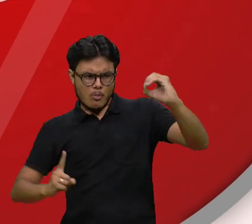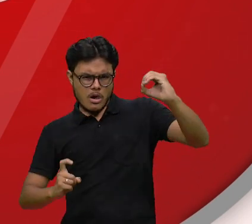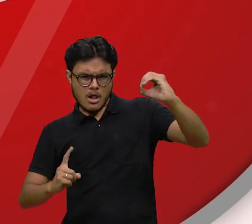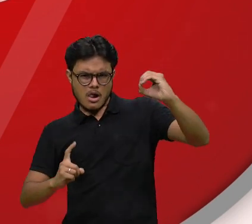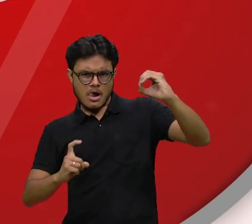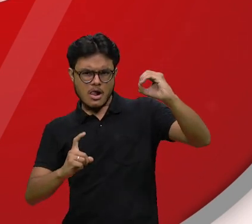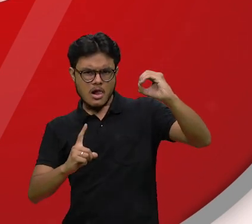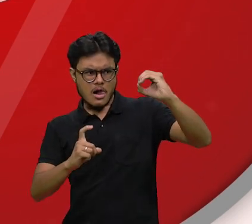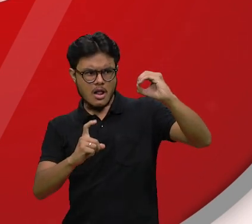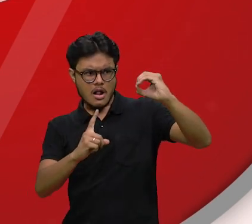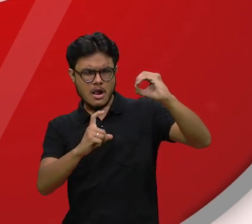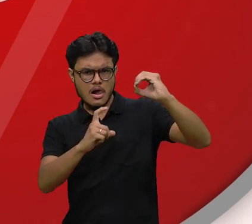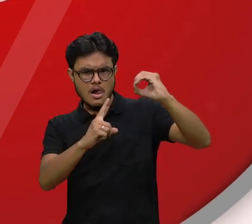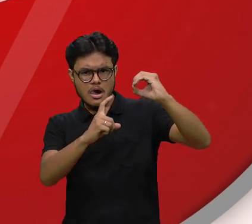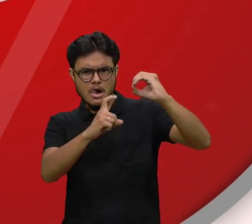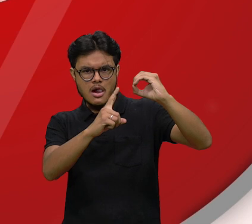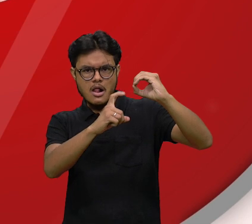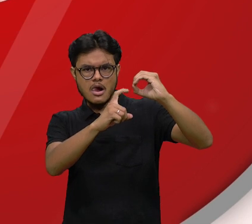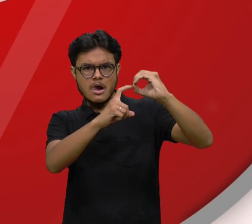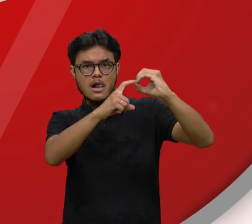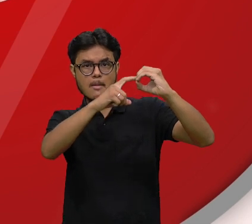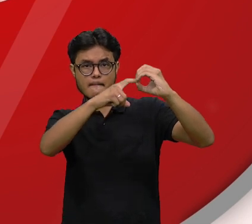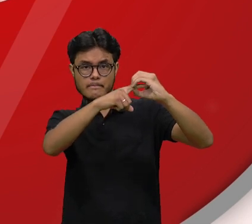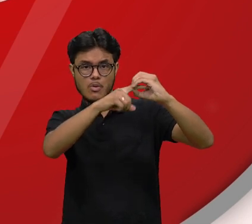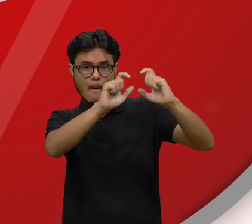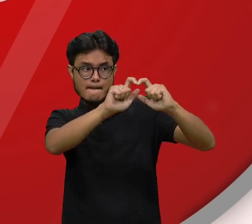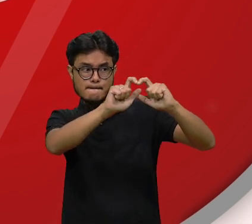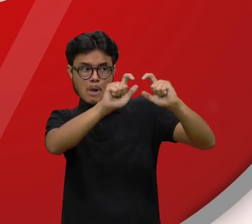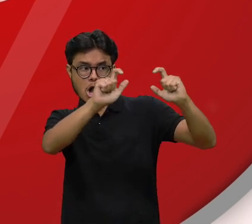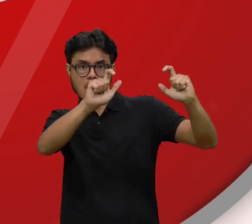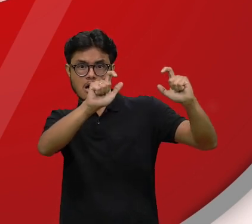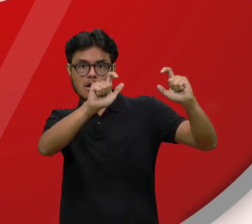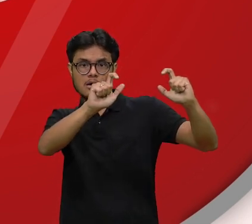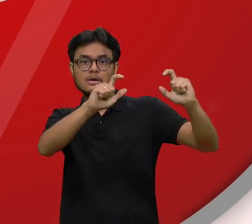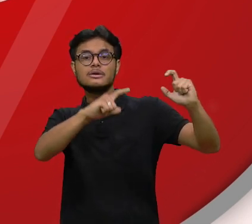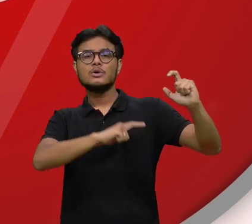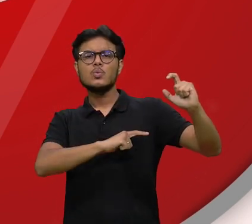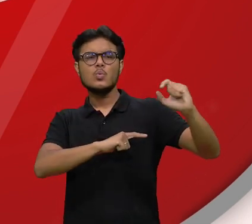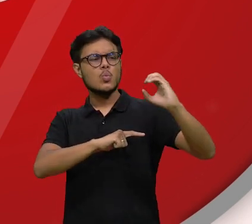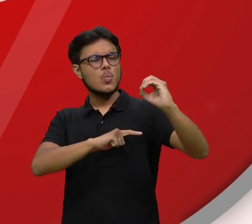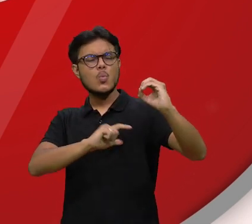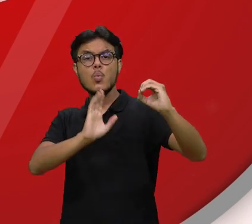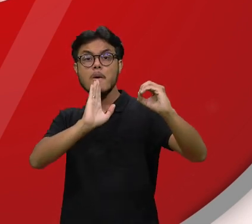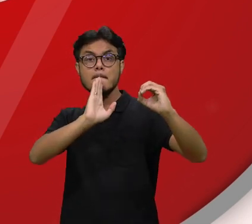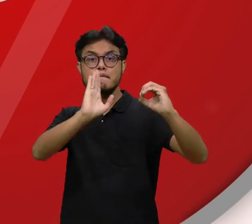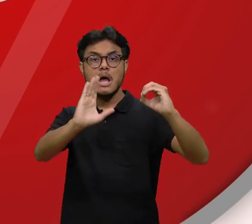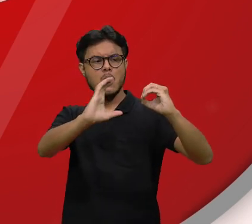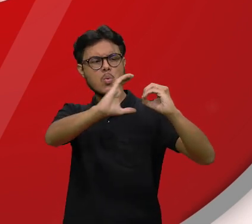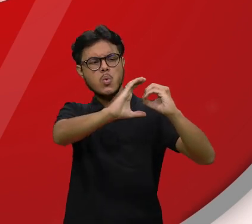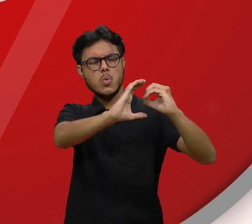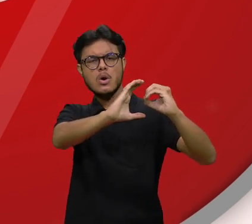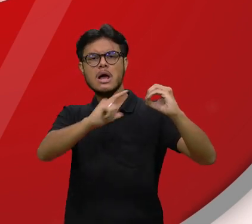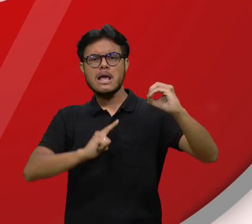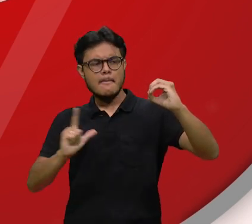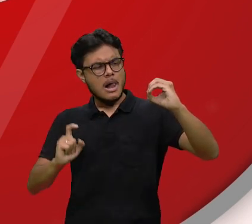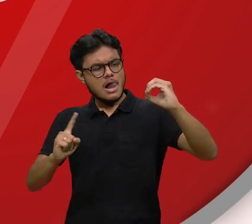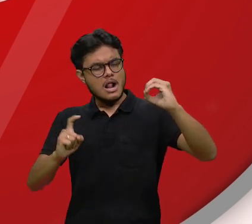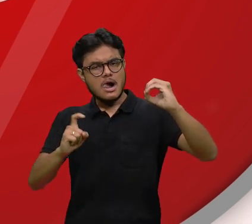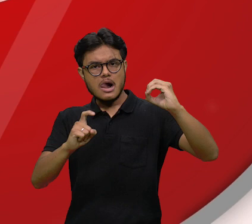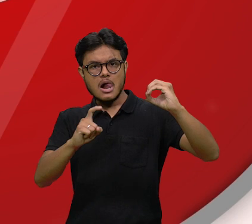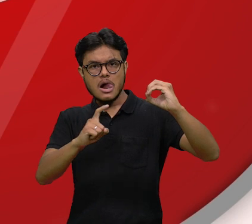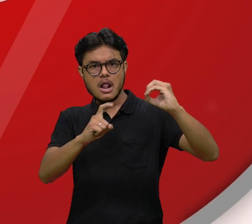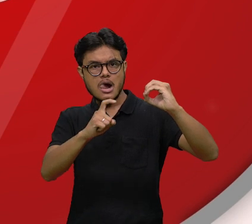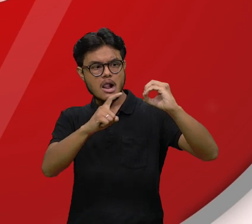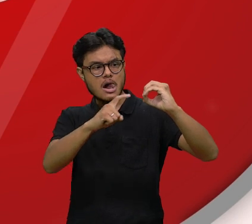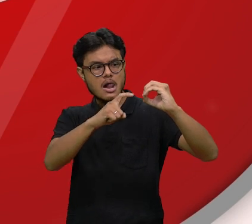a fecundação, você percebeu aí? O núcleo do espermatozoide, ele acaba se